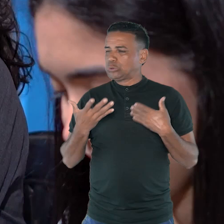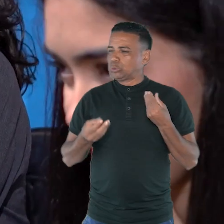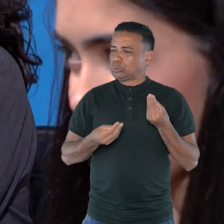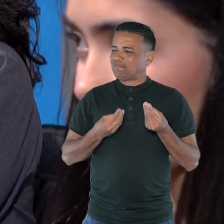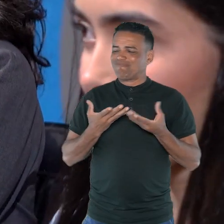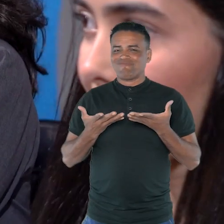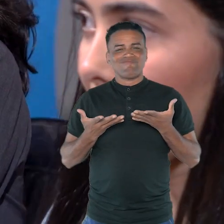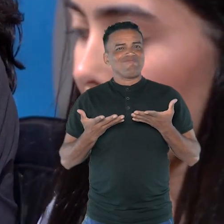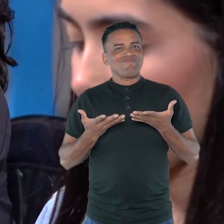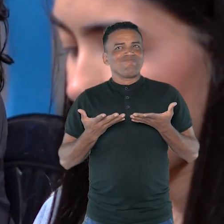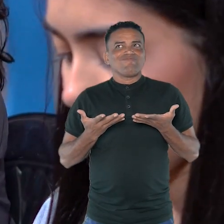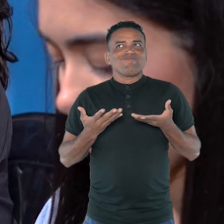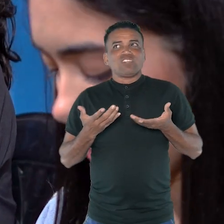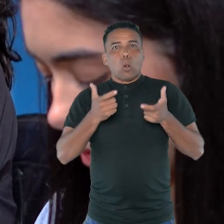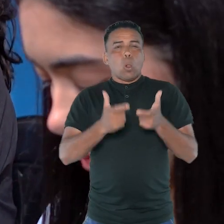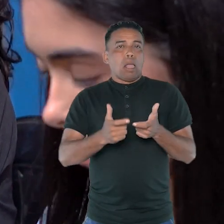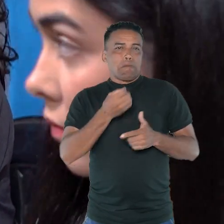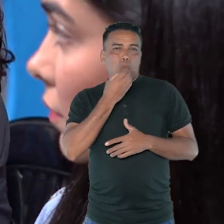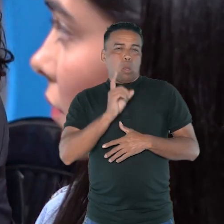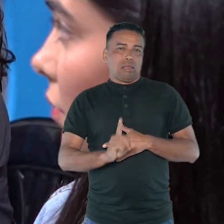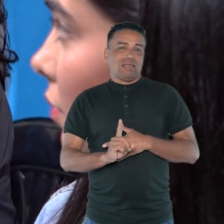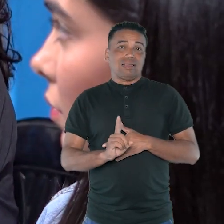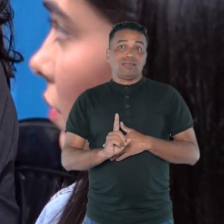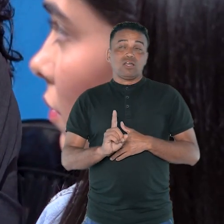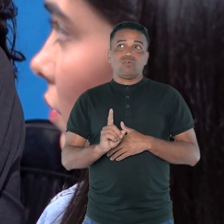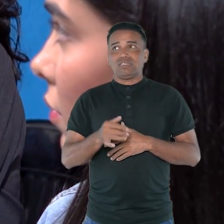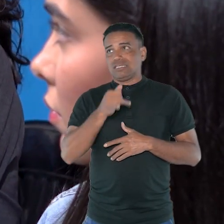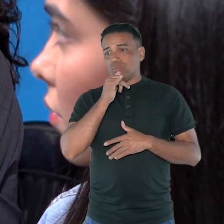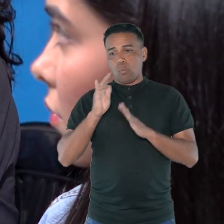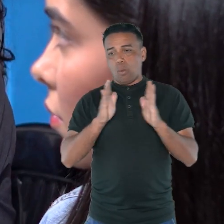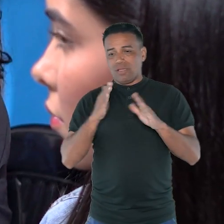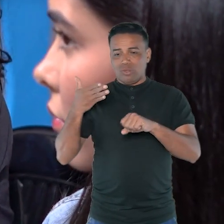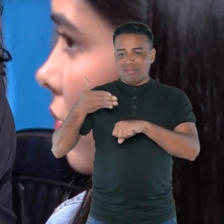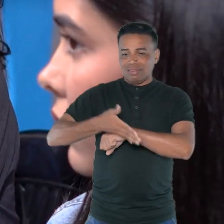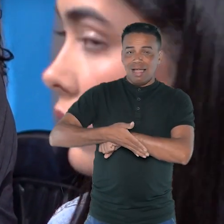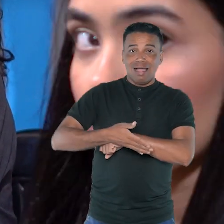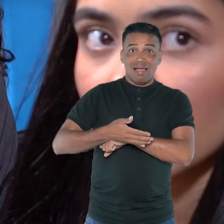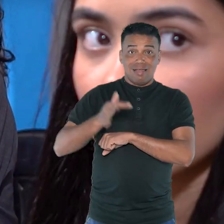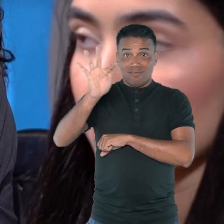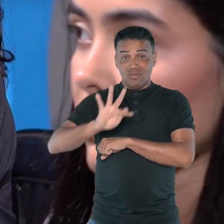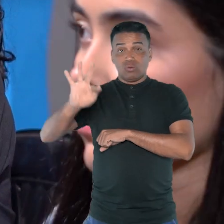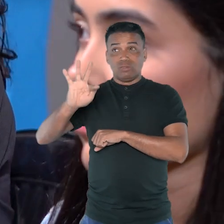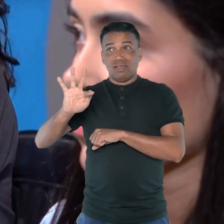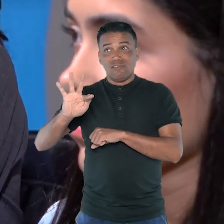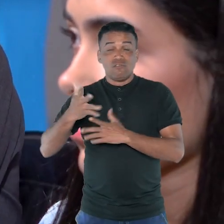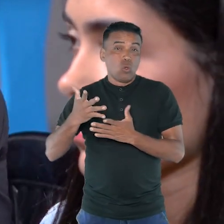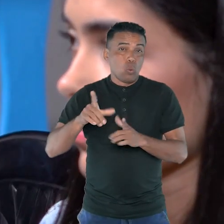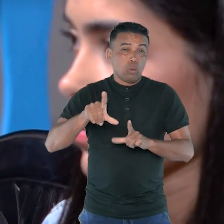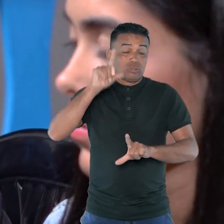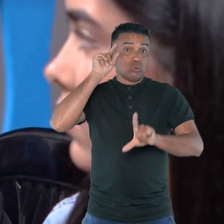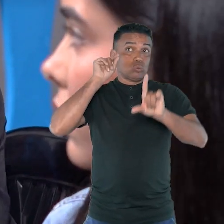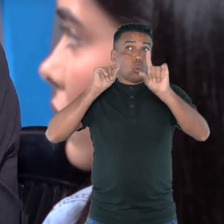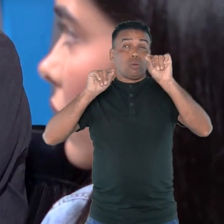ali. Você considera que o seu momento de entrar na UNB foi uma encruzilhada? Eu estou te